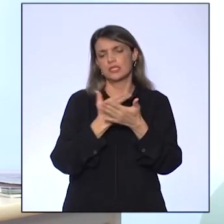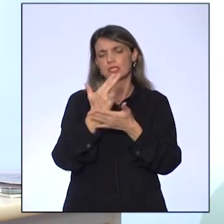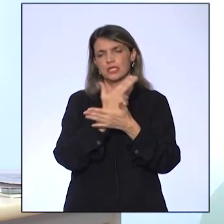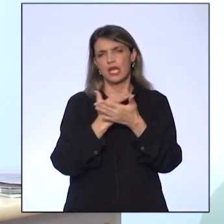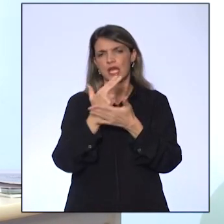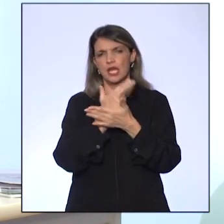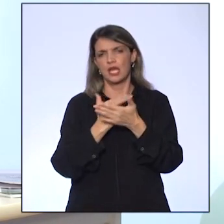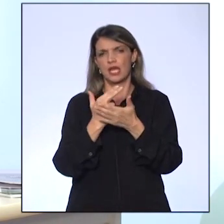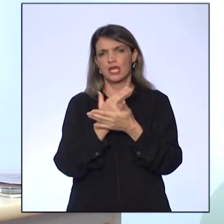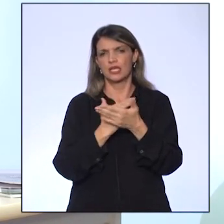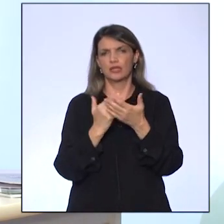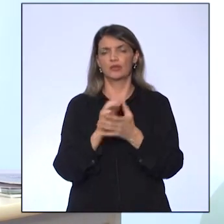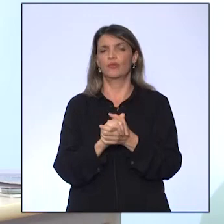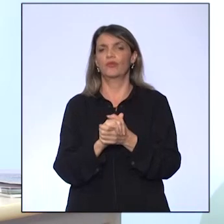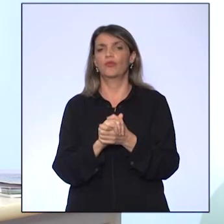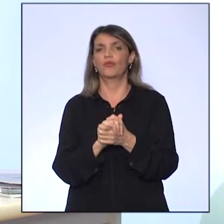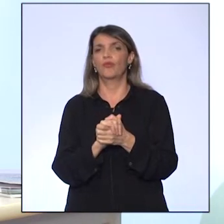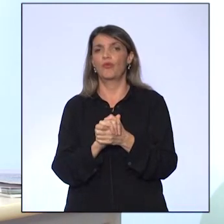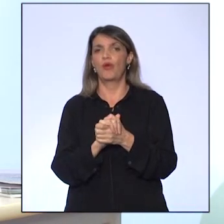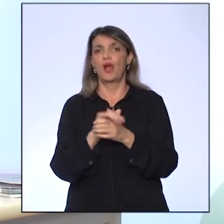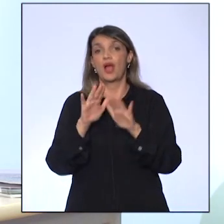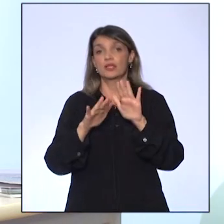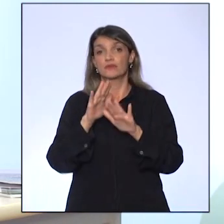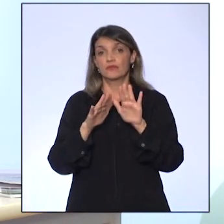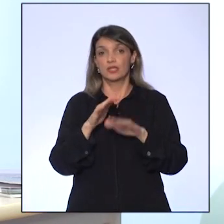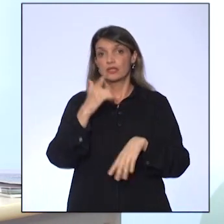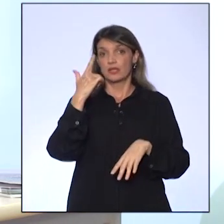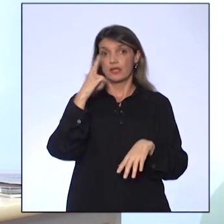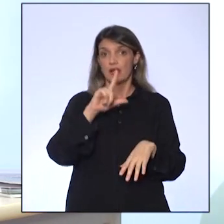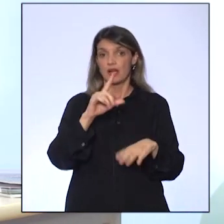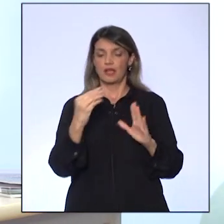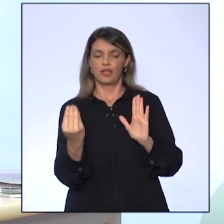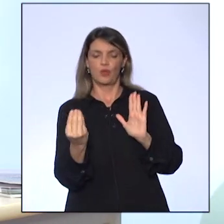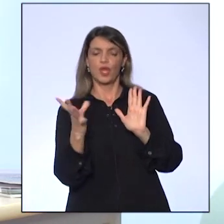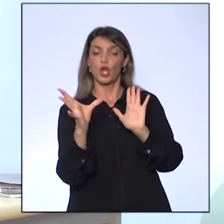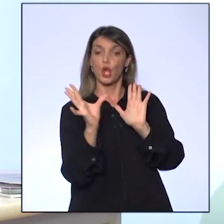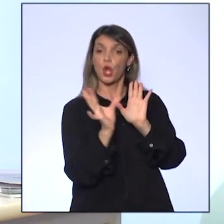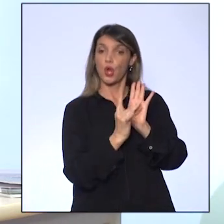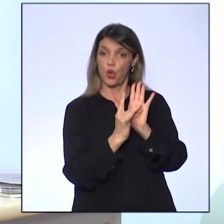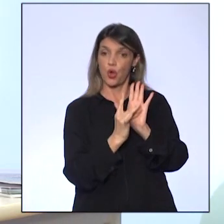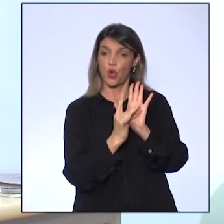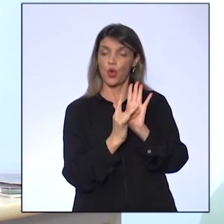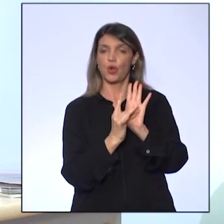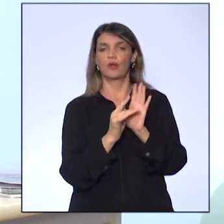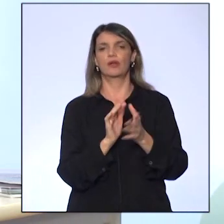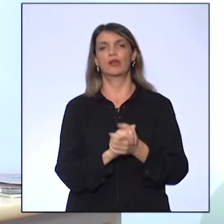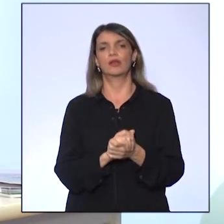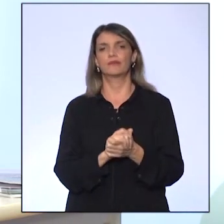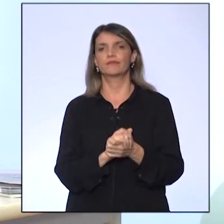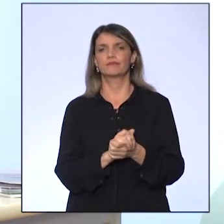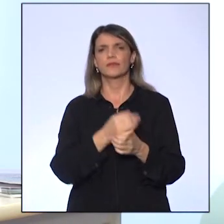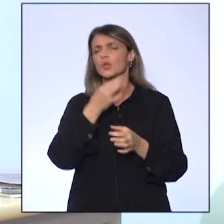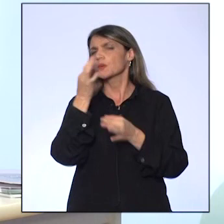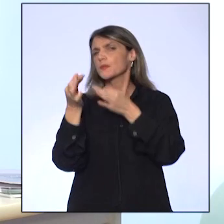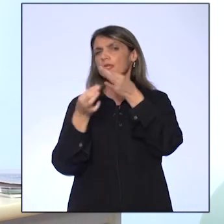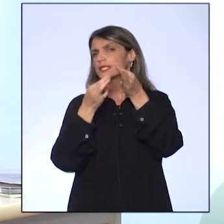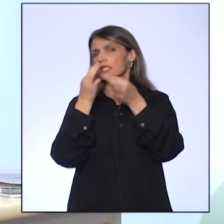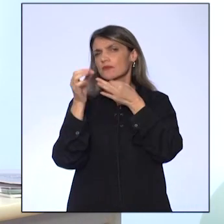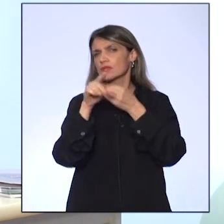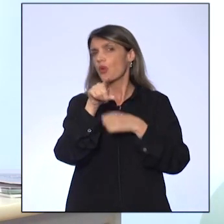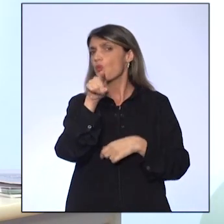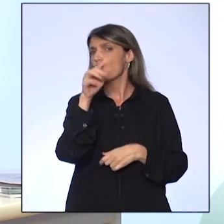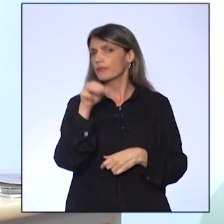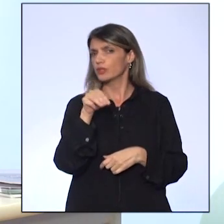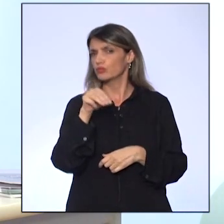desenhos. Muitas vezes, eles ganham algumas coisas e colam presentes. Na opinião de vocês, vou te dar 1 minuto para